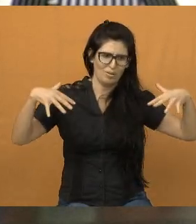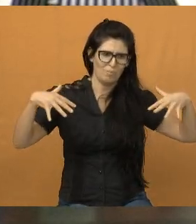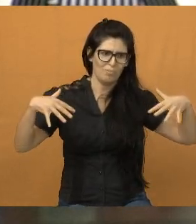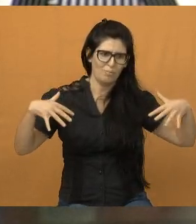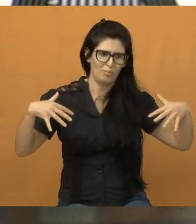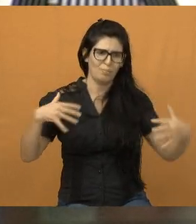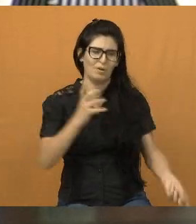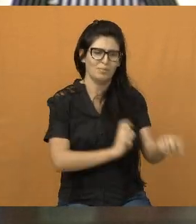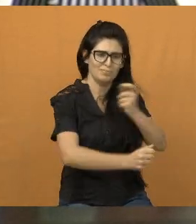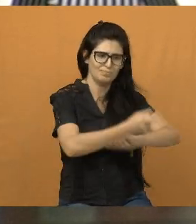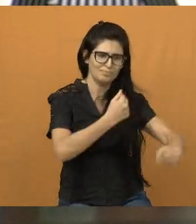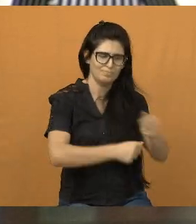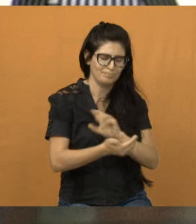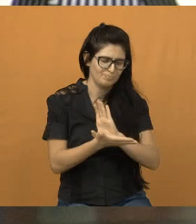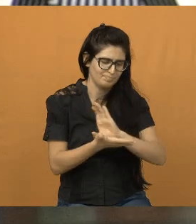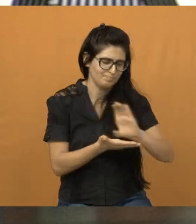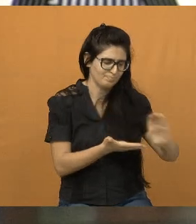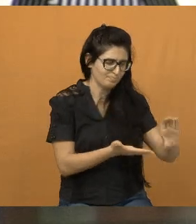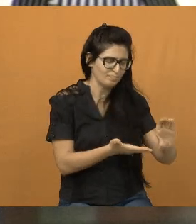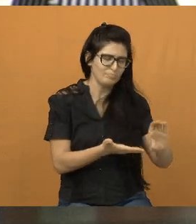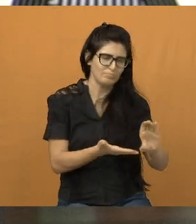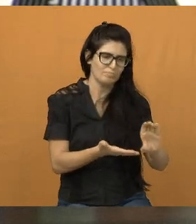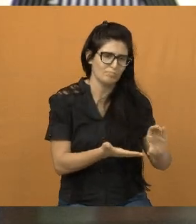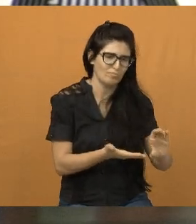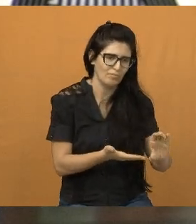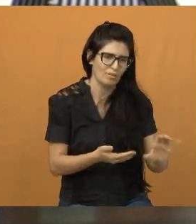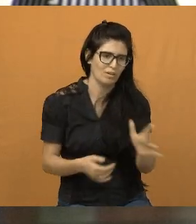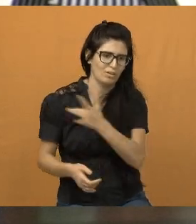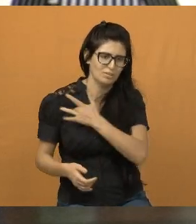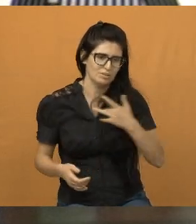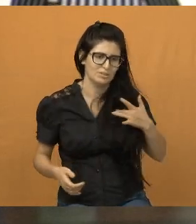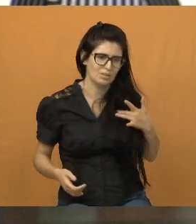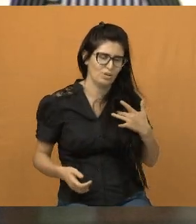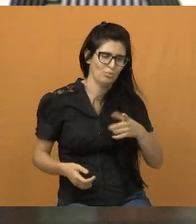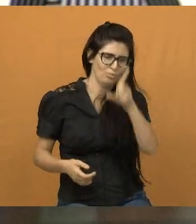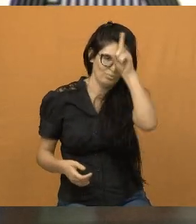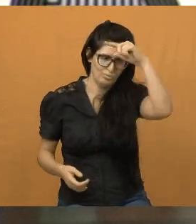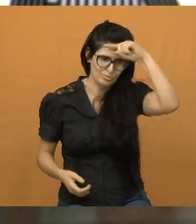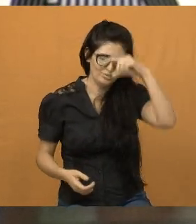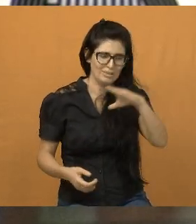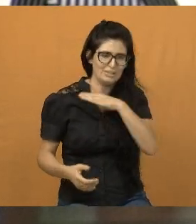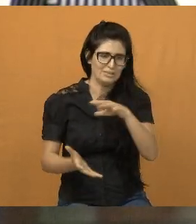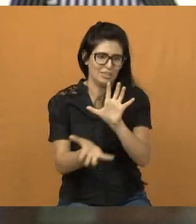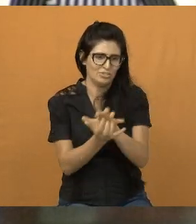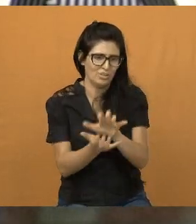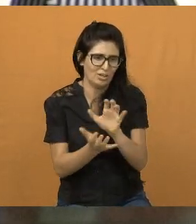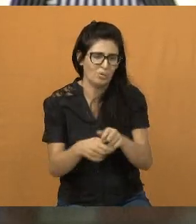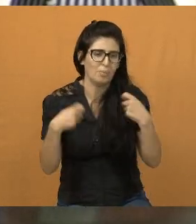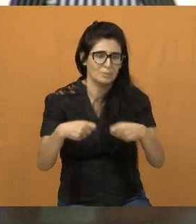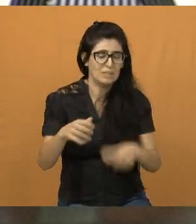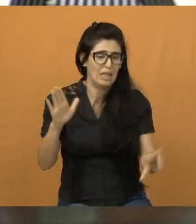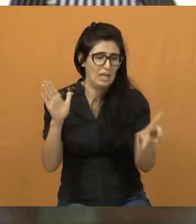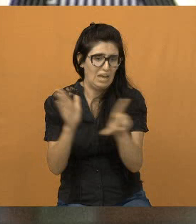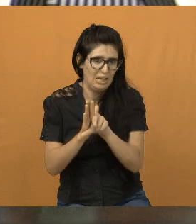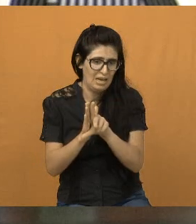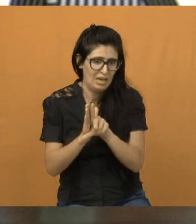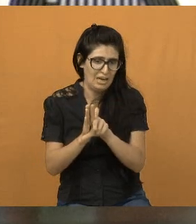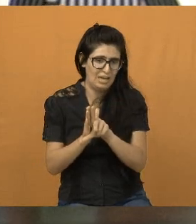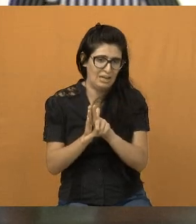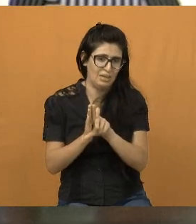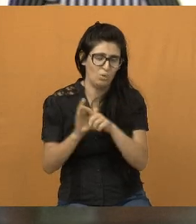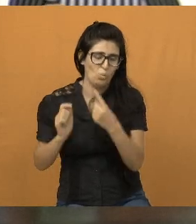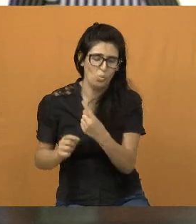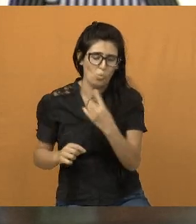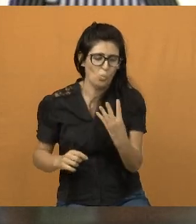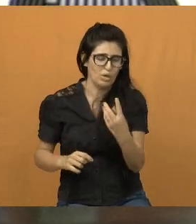de contas da Secretaria de Saúde do município de Jacareí, que é a exigência da Lei Complementar